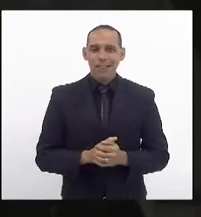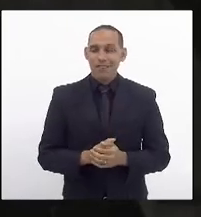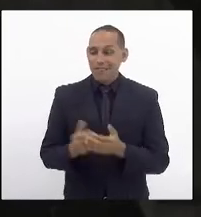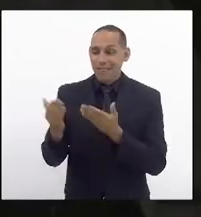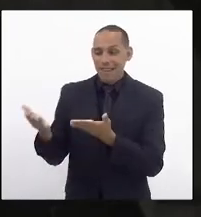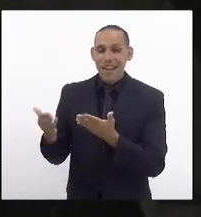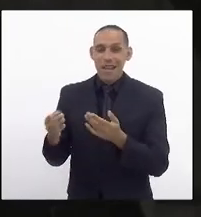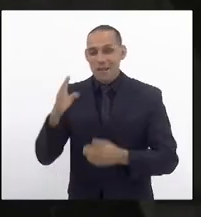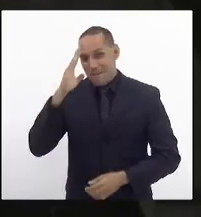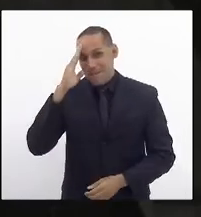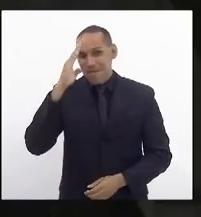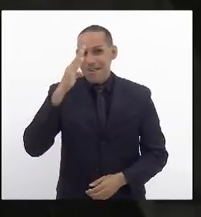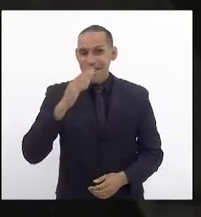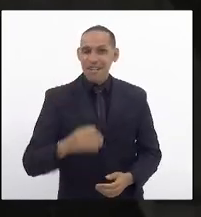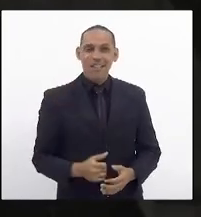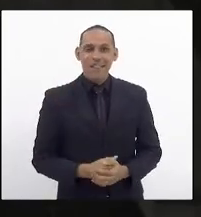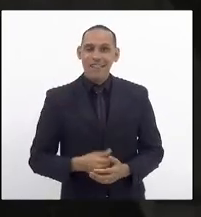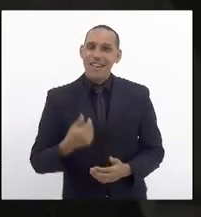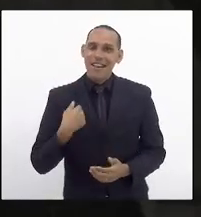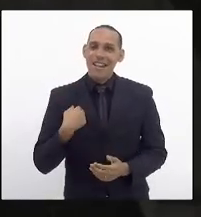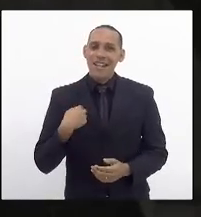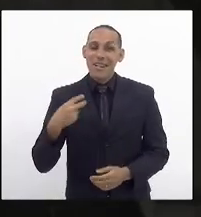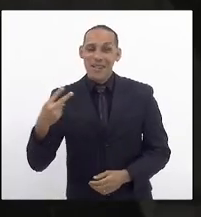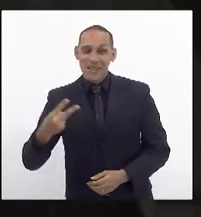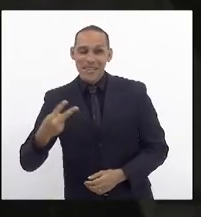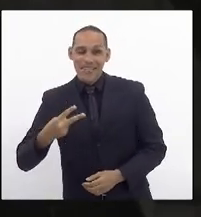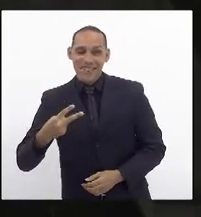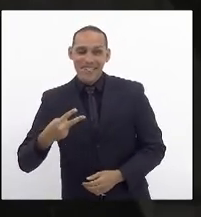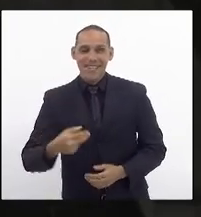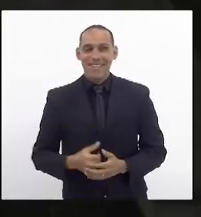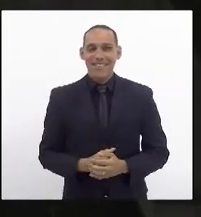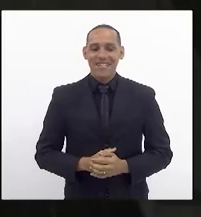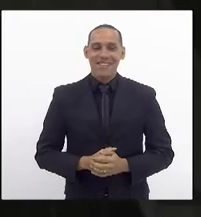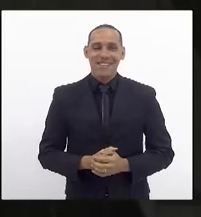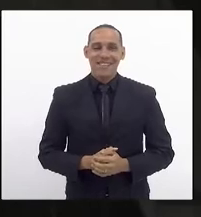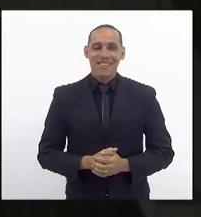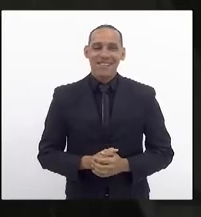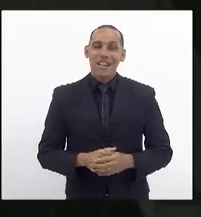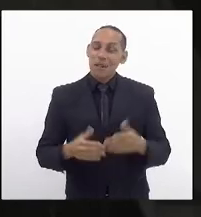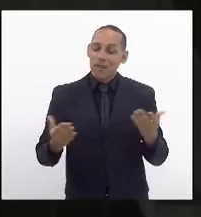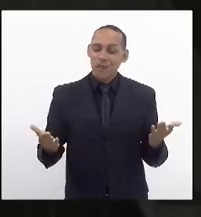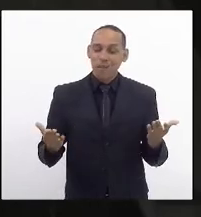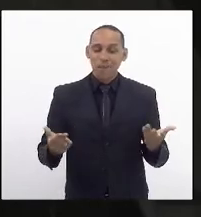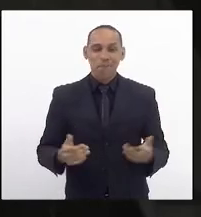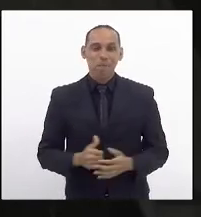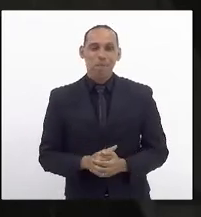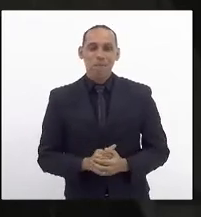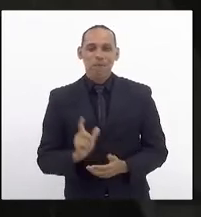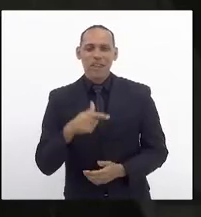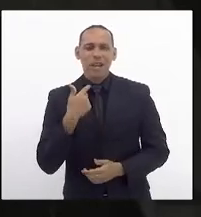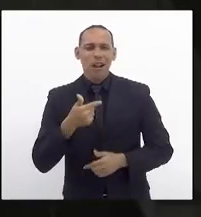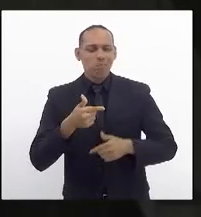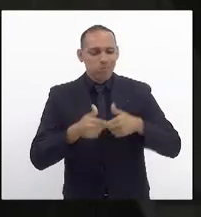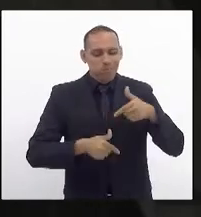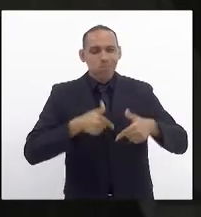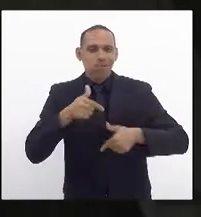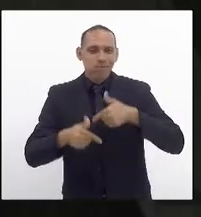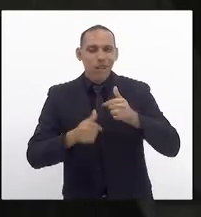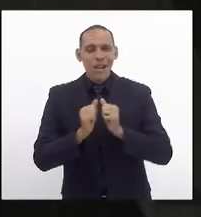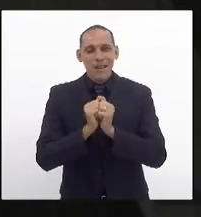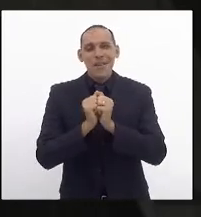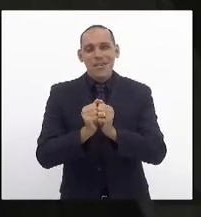era o ator principal e o ator coadjuvante mas trabalhamos na mesma